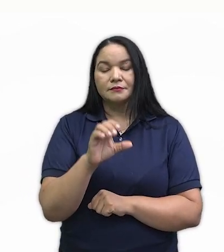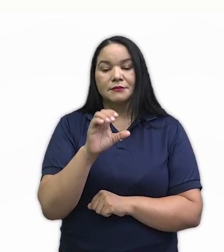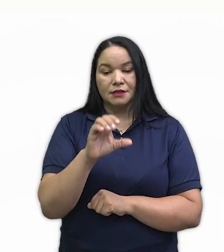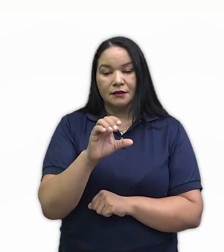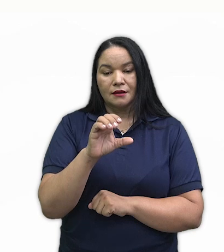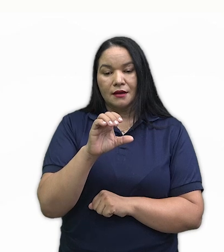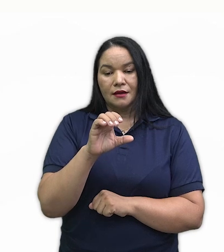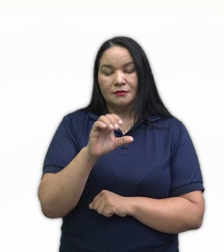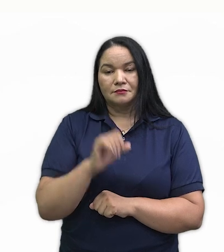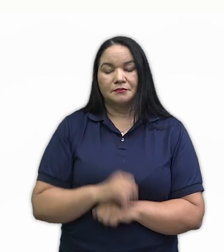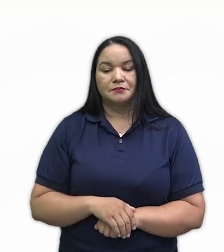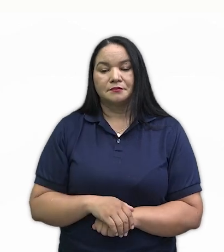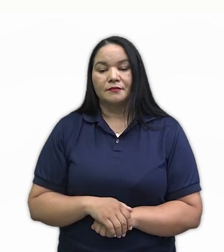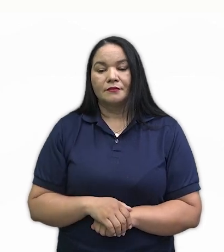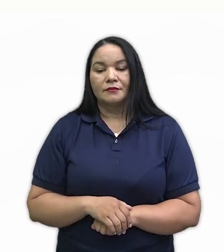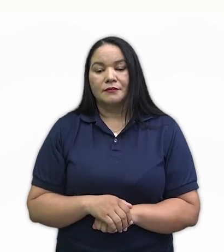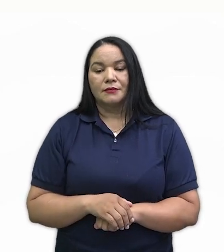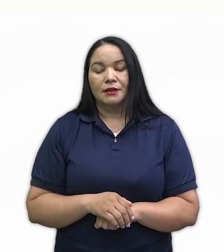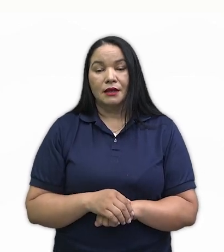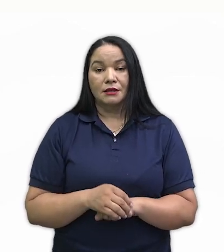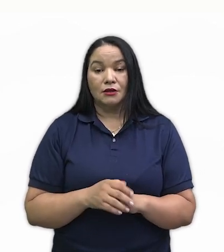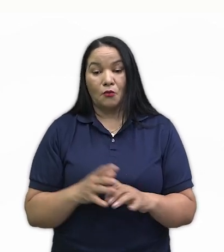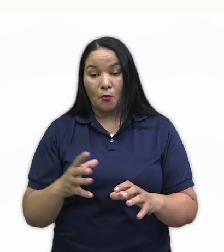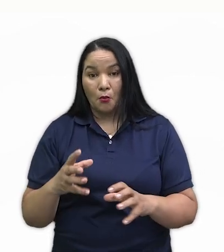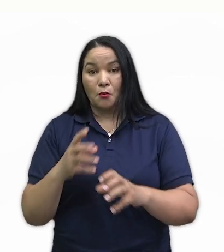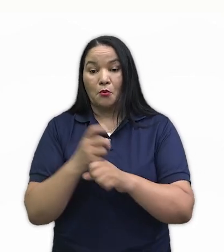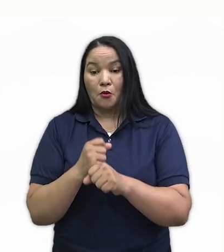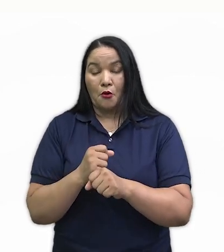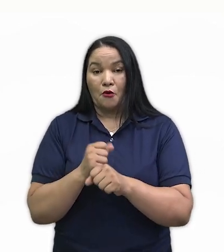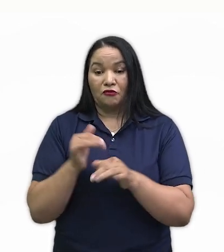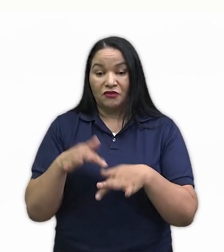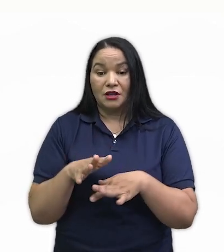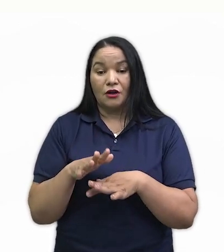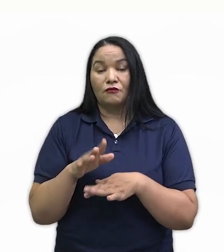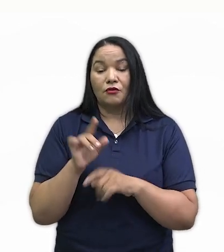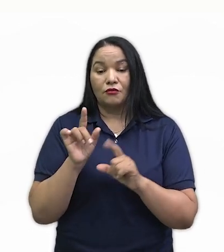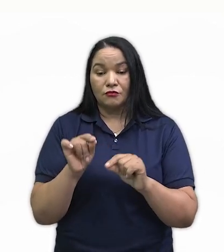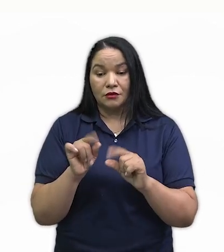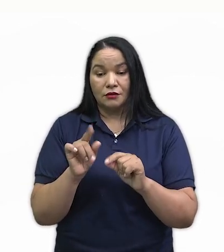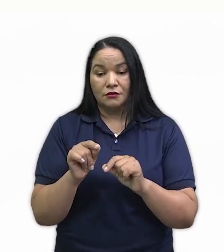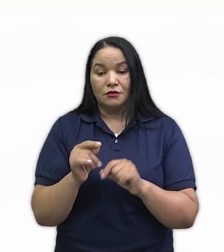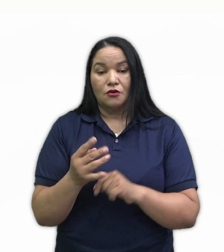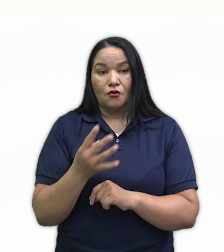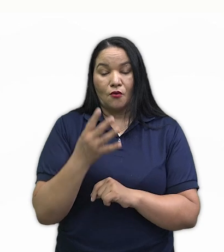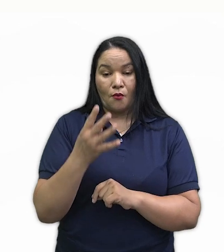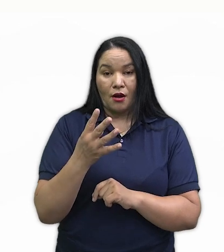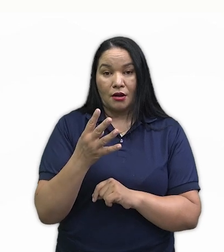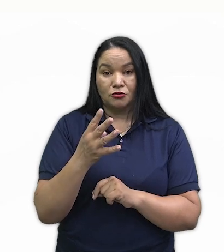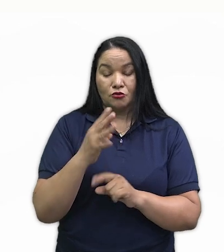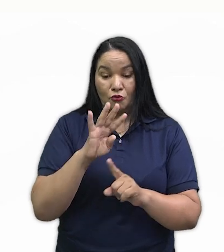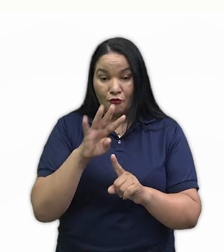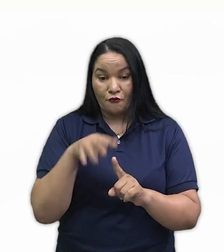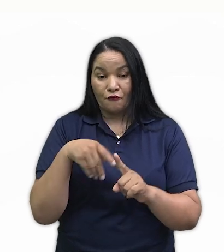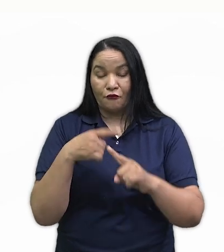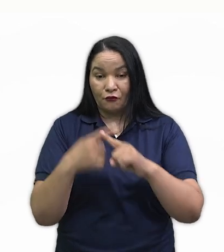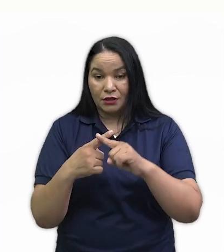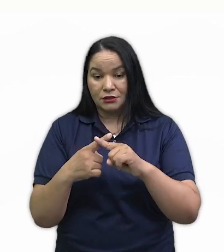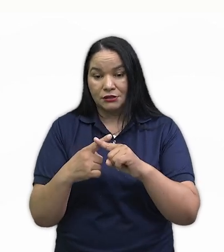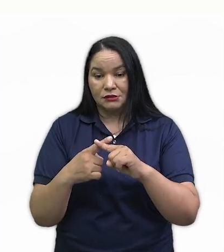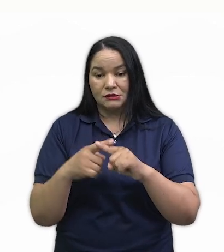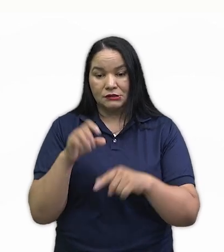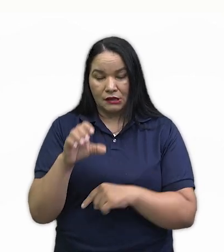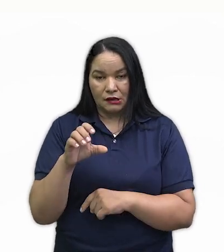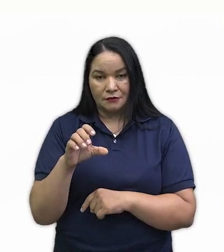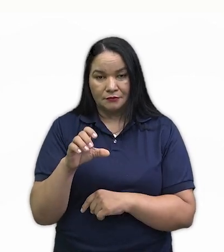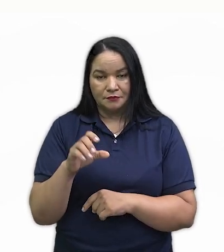C de capital. O montante final, o resultado dele vai ser 4 vezes esse C. Então,